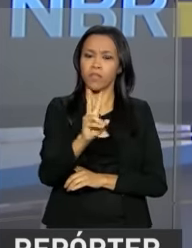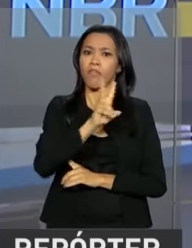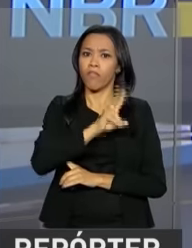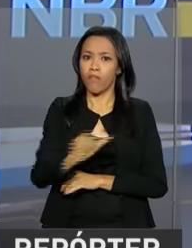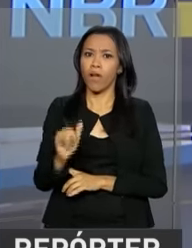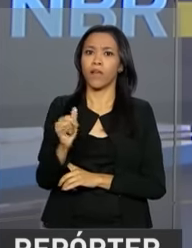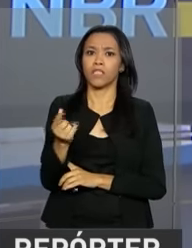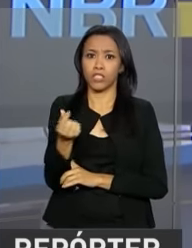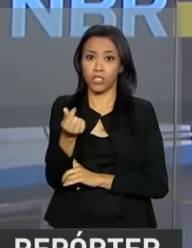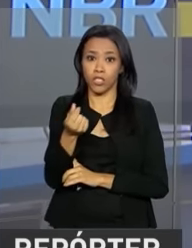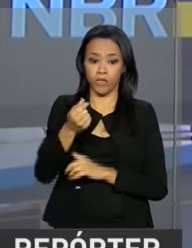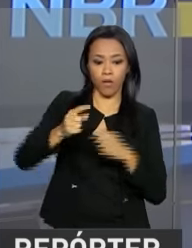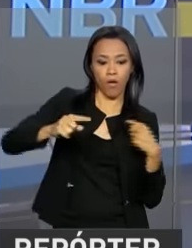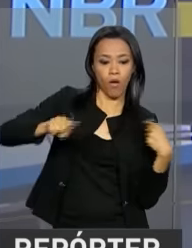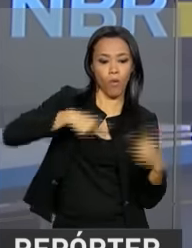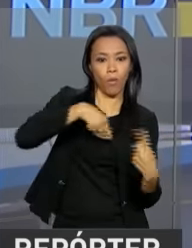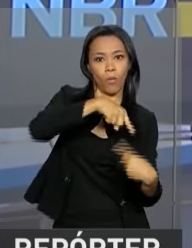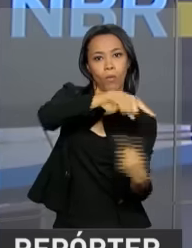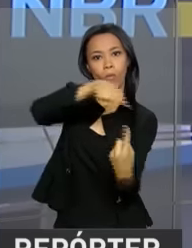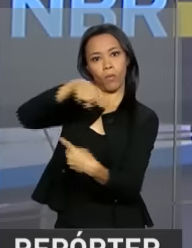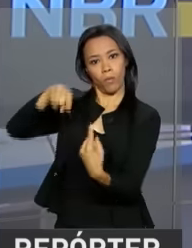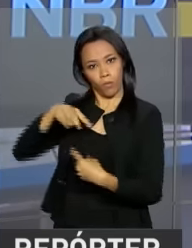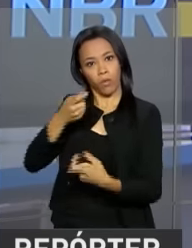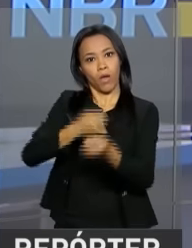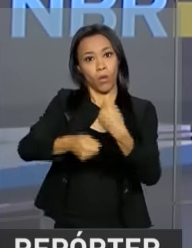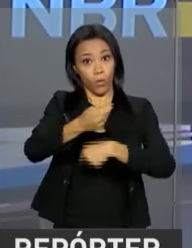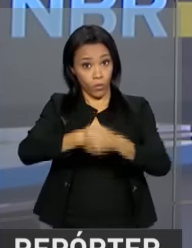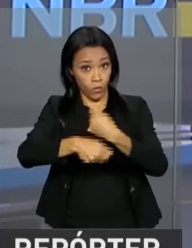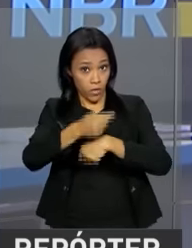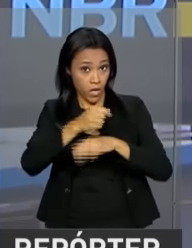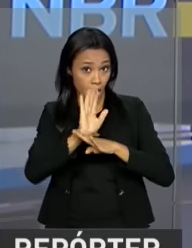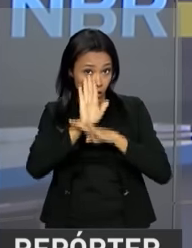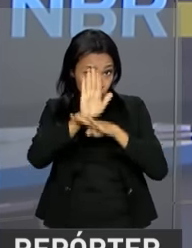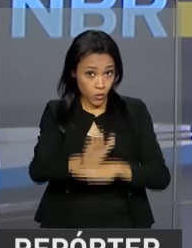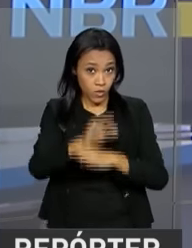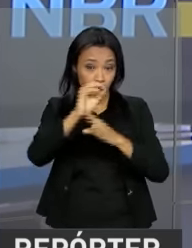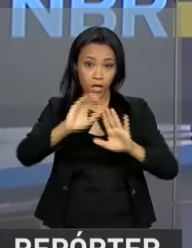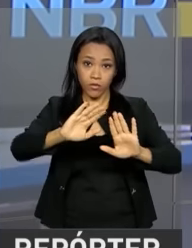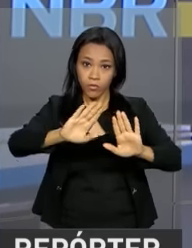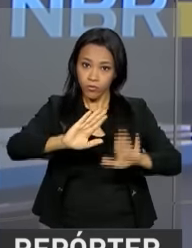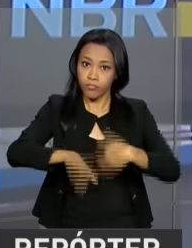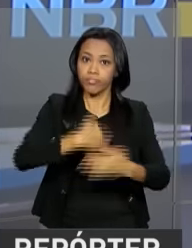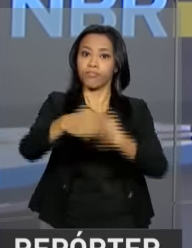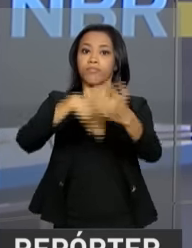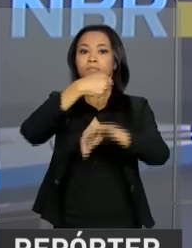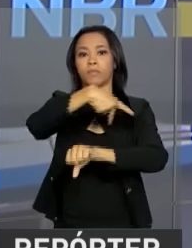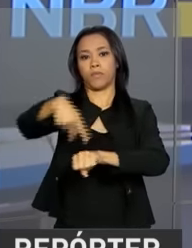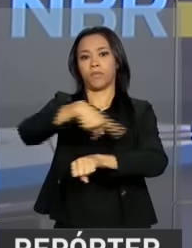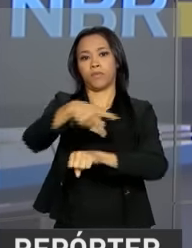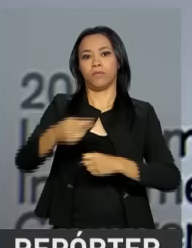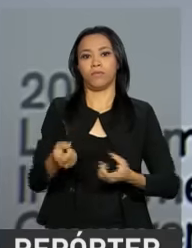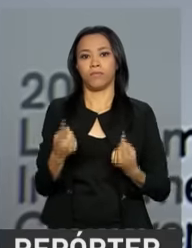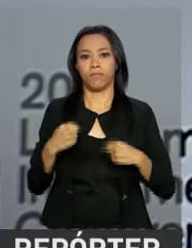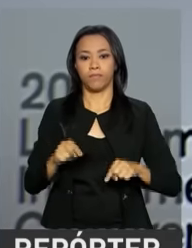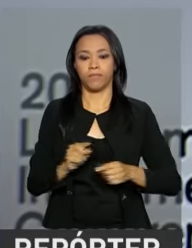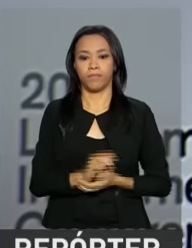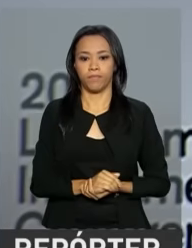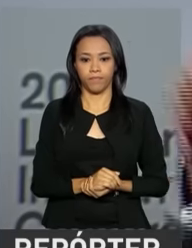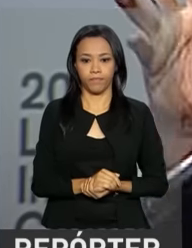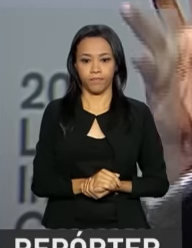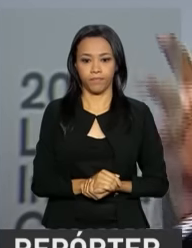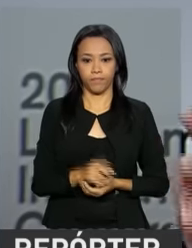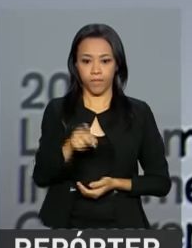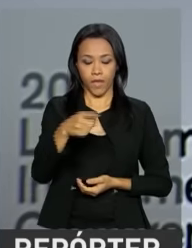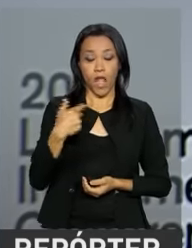incrementar a economia eud e ajudar na retomada do crescimento do país nós